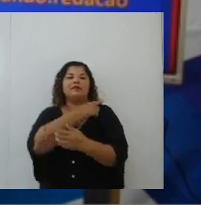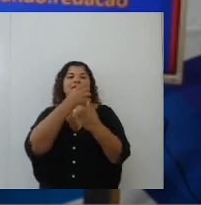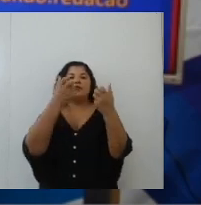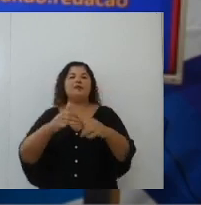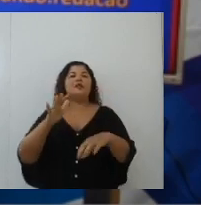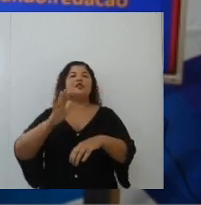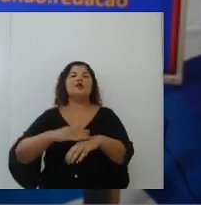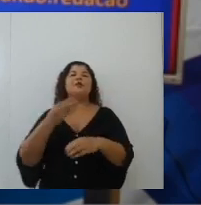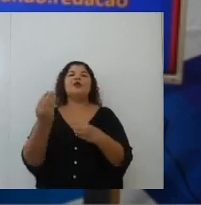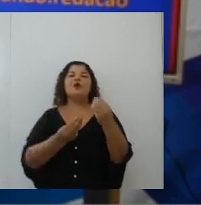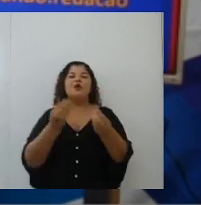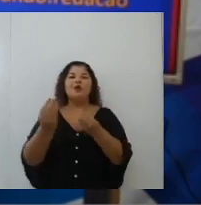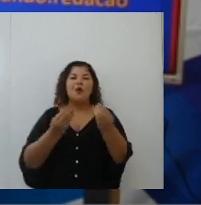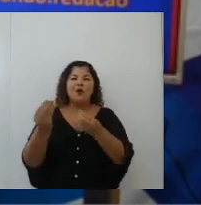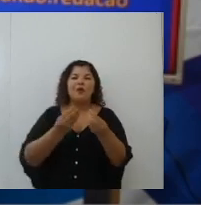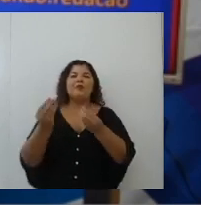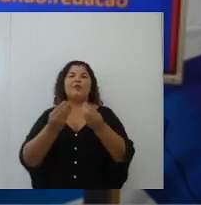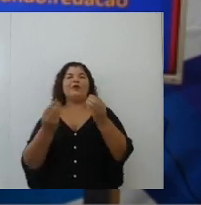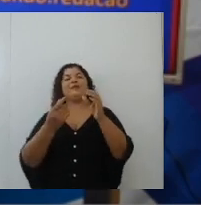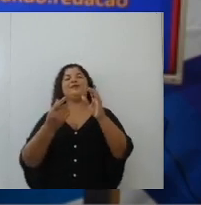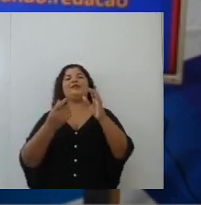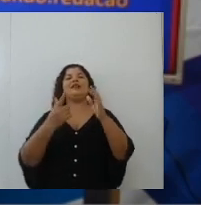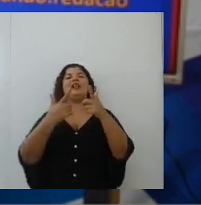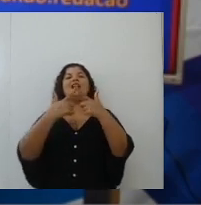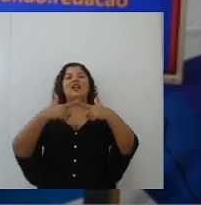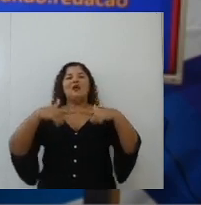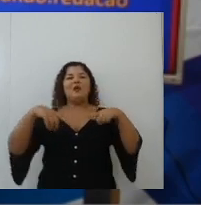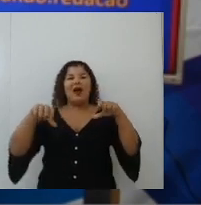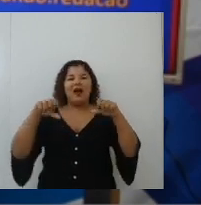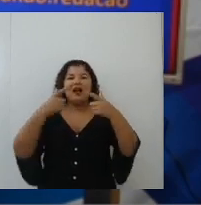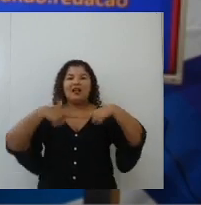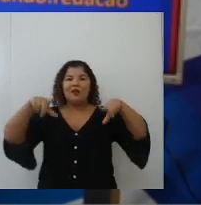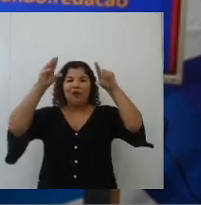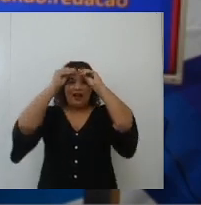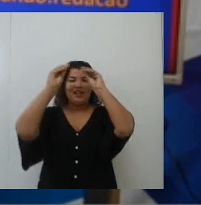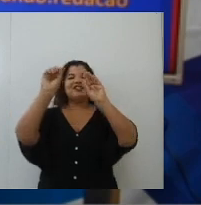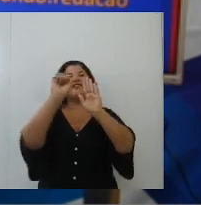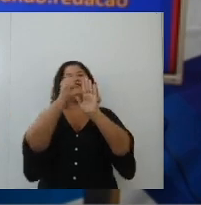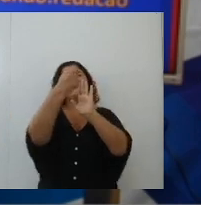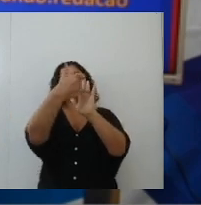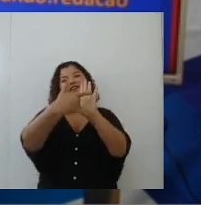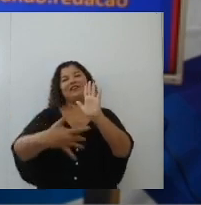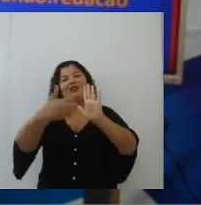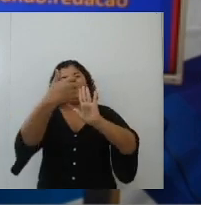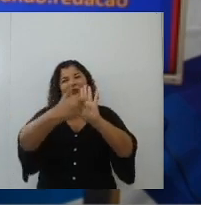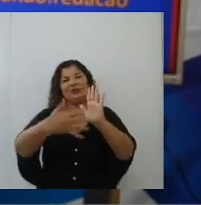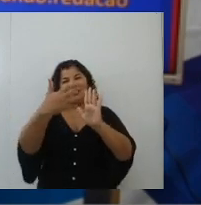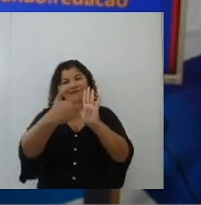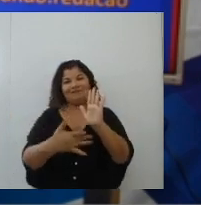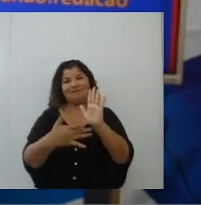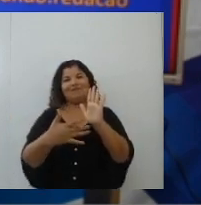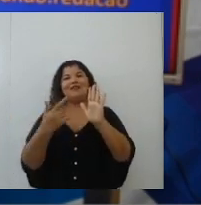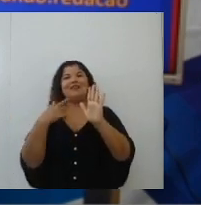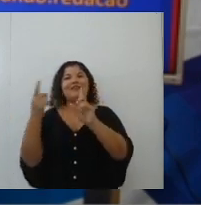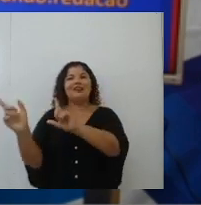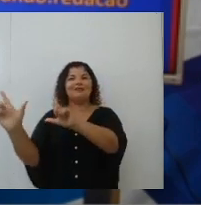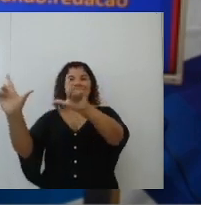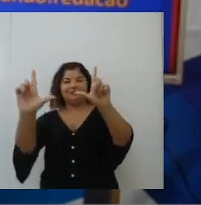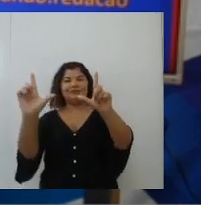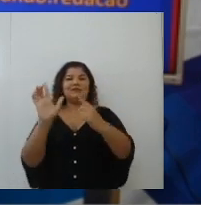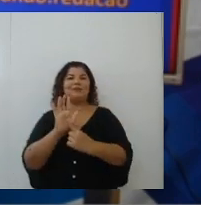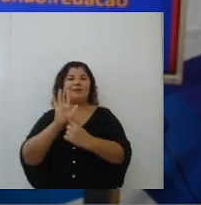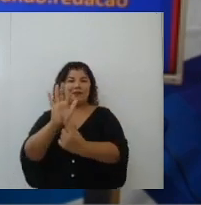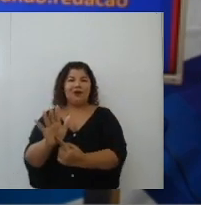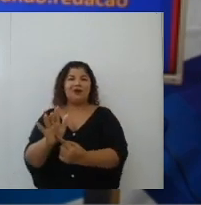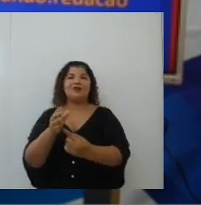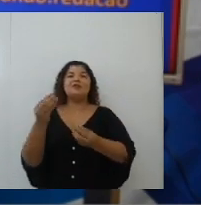de figuras de linguagem. E aí a gente já começa. Eu já começo incomodando meu diretor de imagem, pedindo para ele cortar para o quadro,